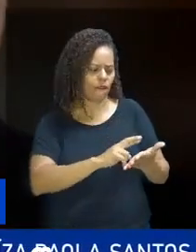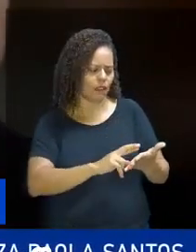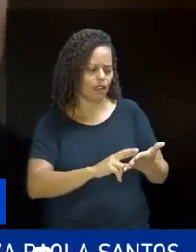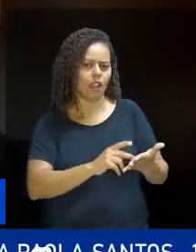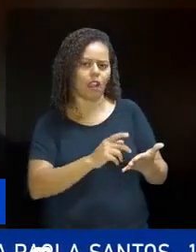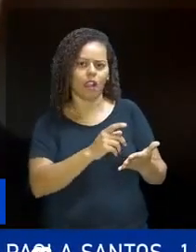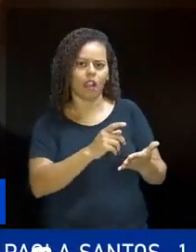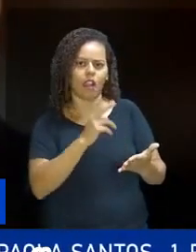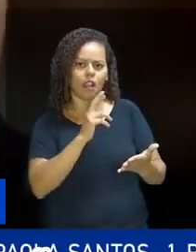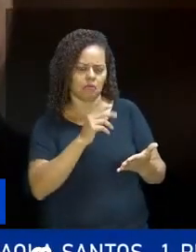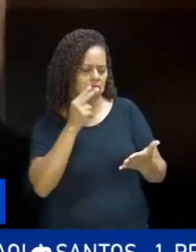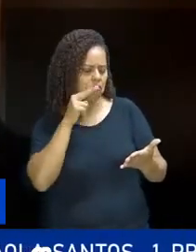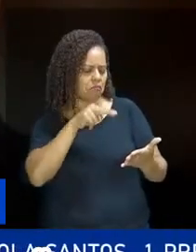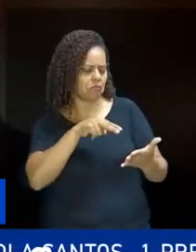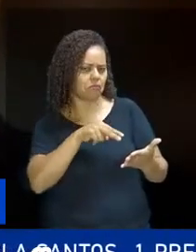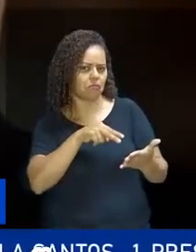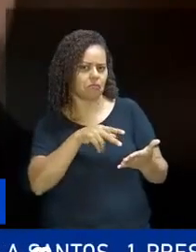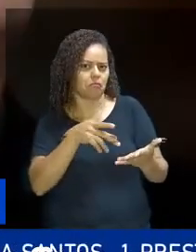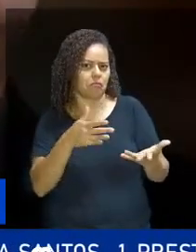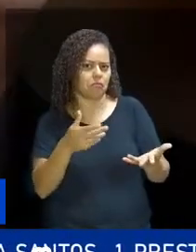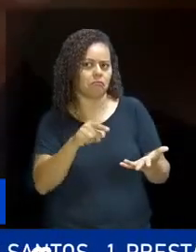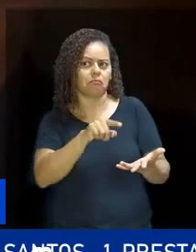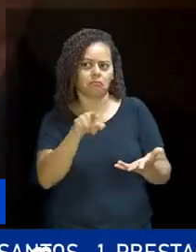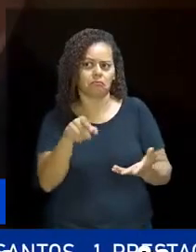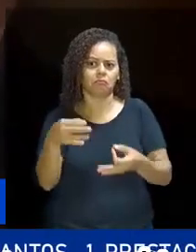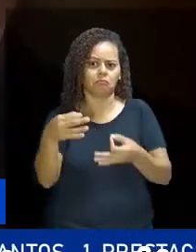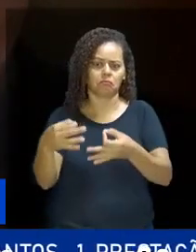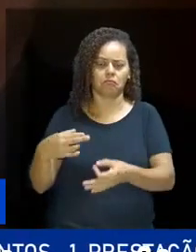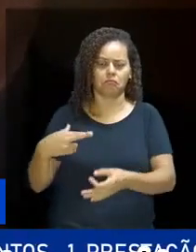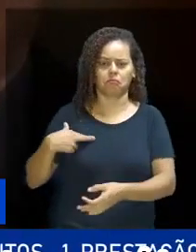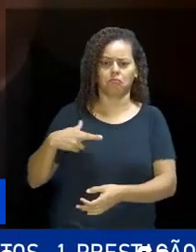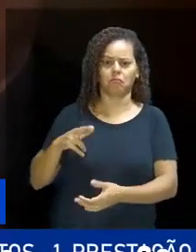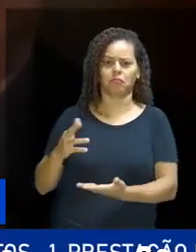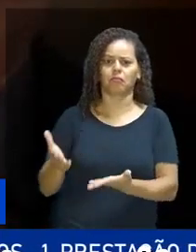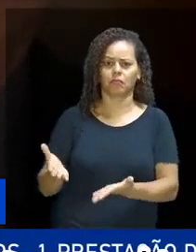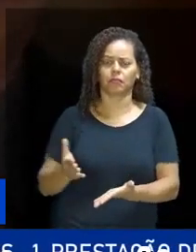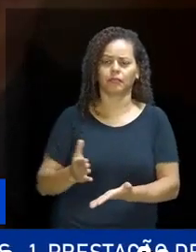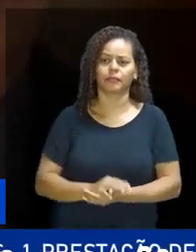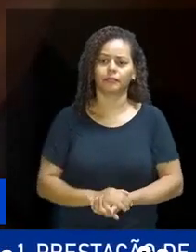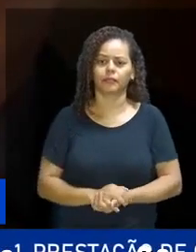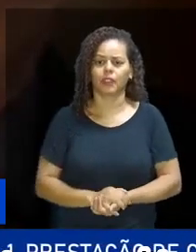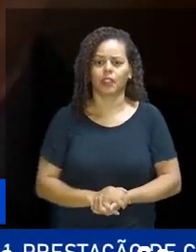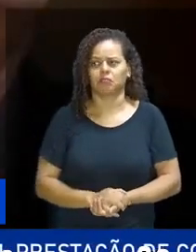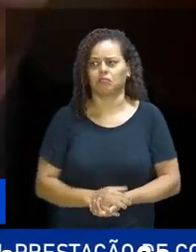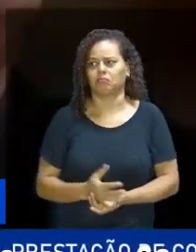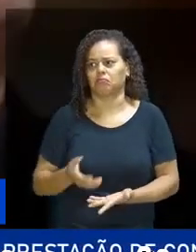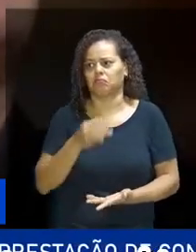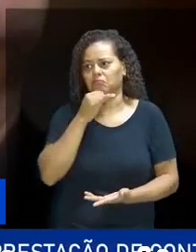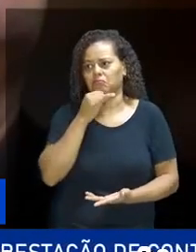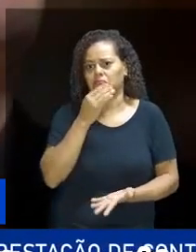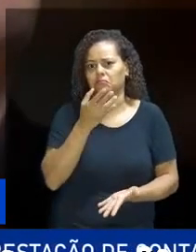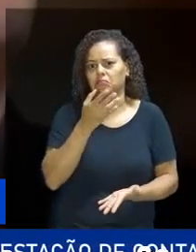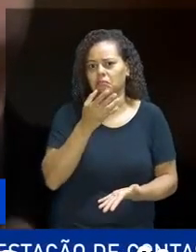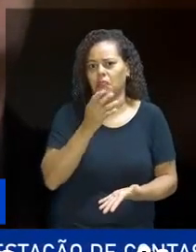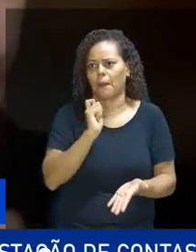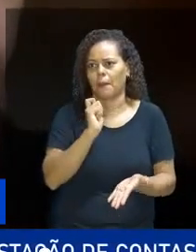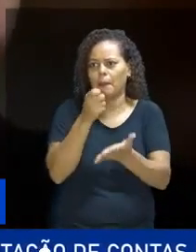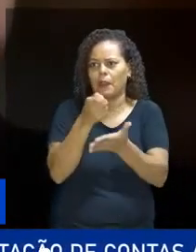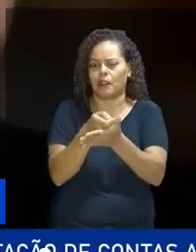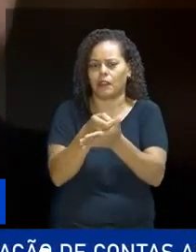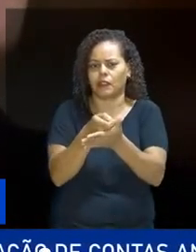o Ministério Público Eleitoral está coberto de razão, tá? Porque não tem sentido pagamento de despesas referentes a exercícios